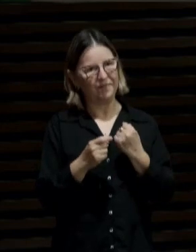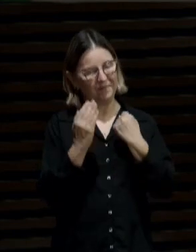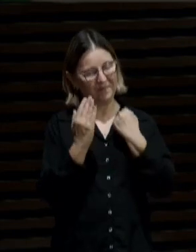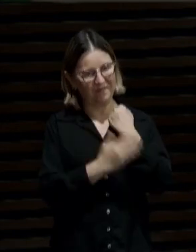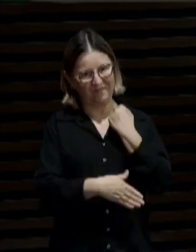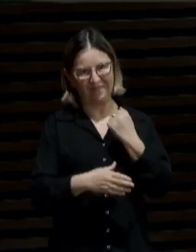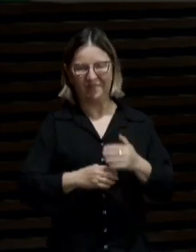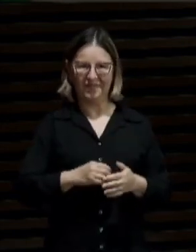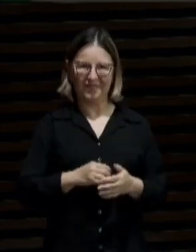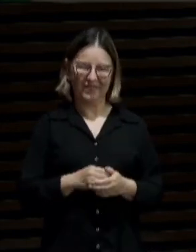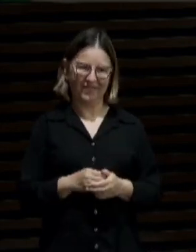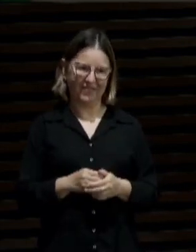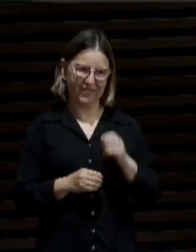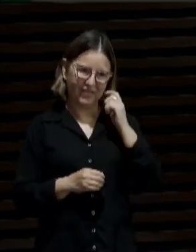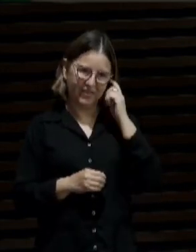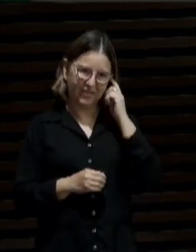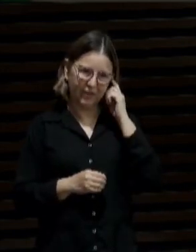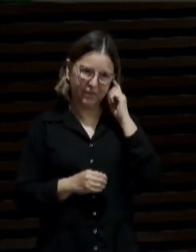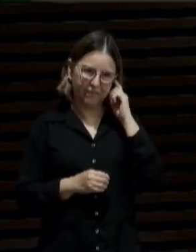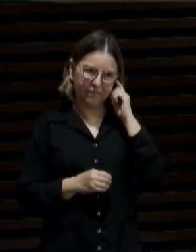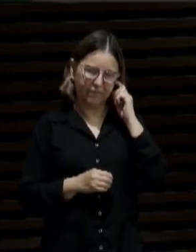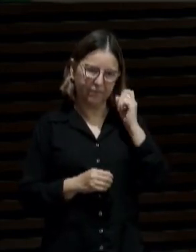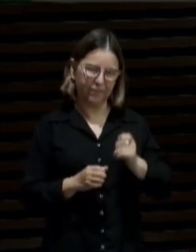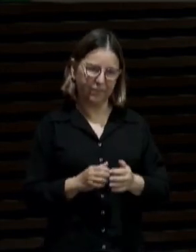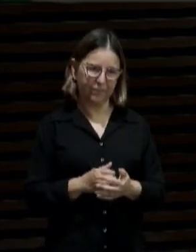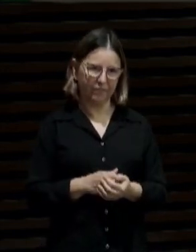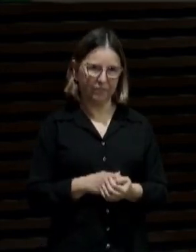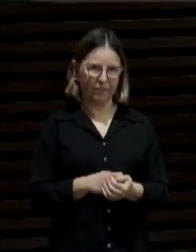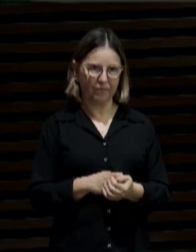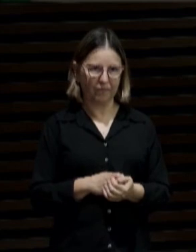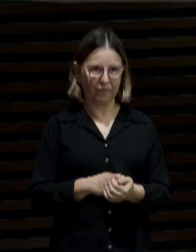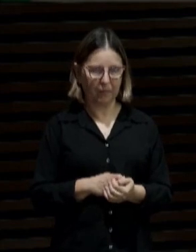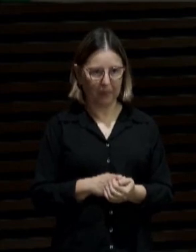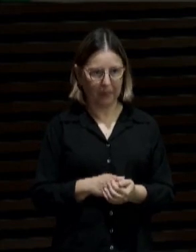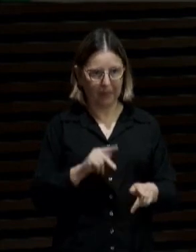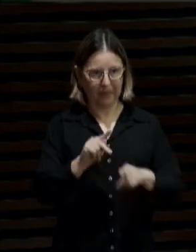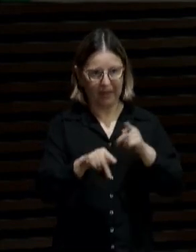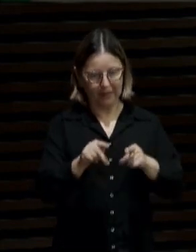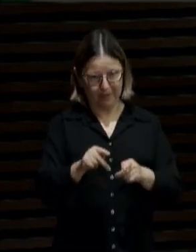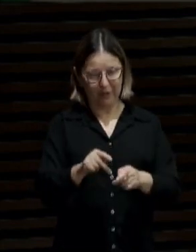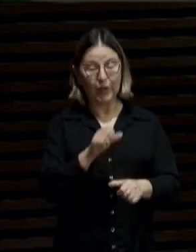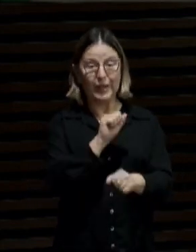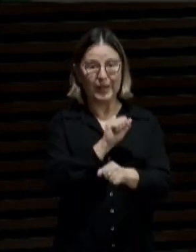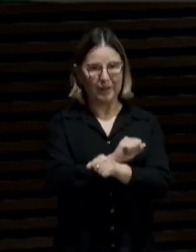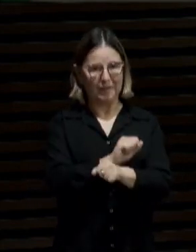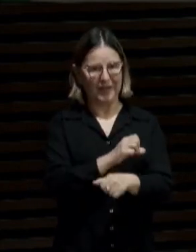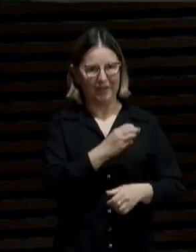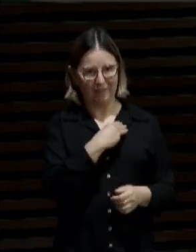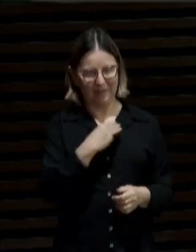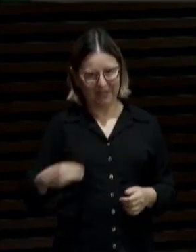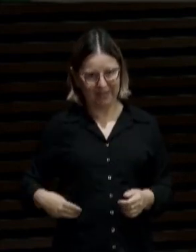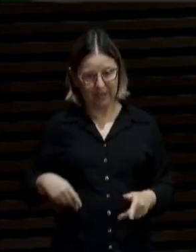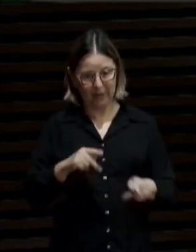no começo, eles precisam de alguém que leve as minhas iniquidades. Eles esperavam o Messias, os judeus ainda esperam.